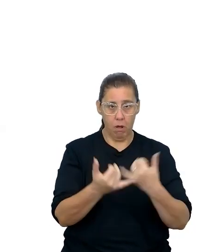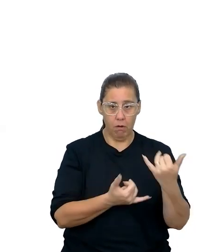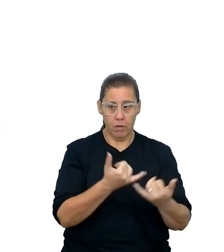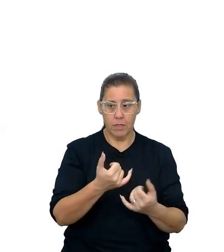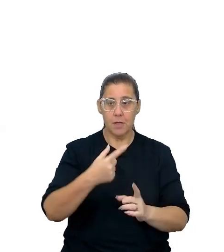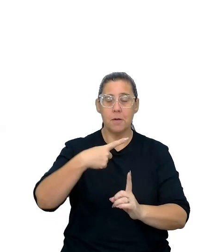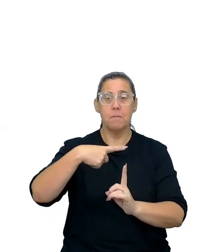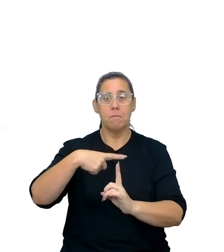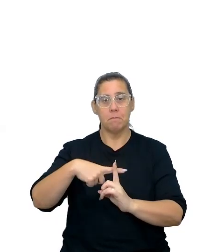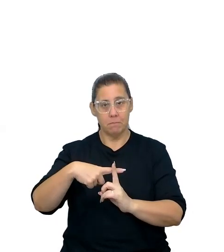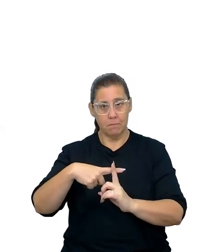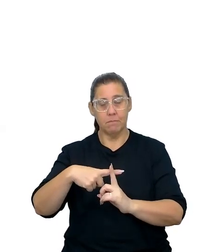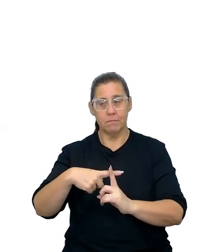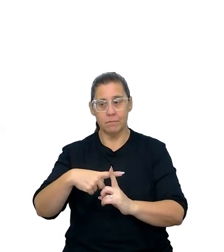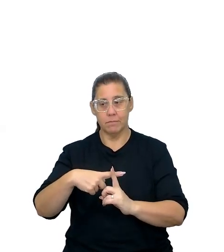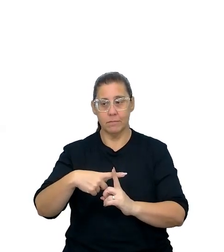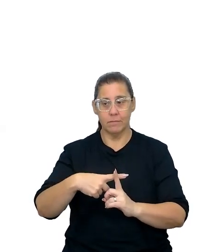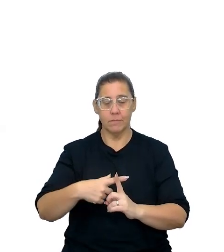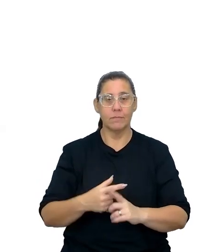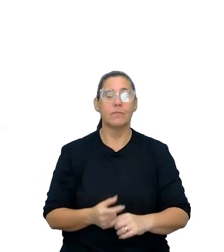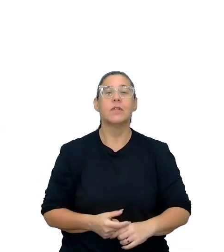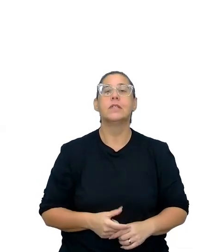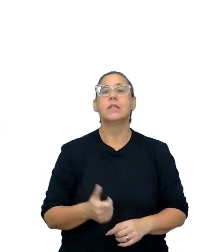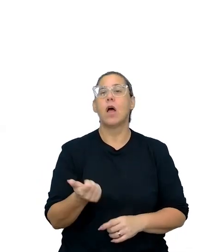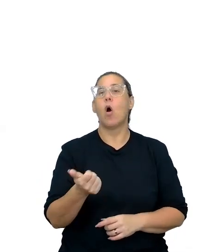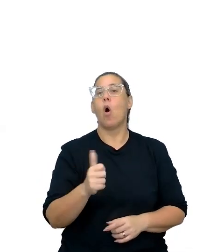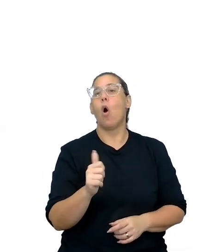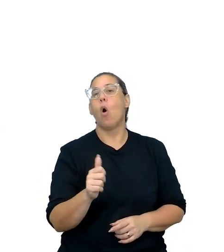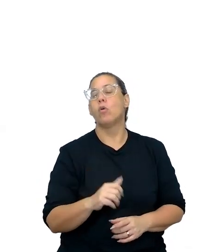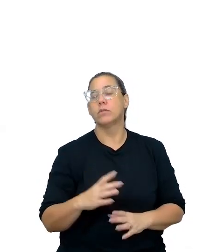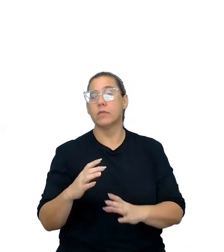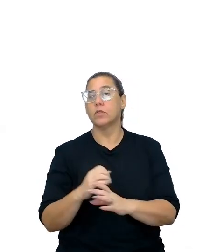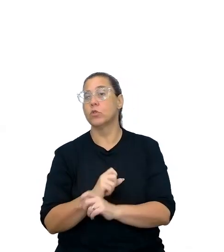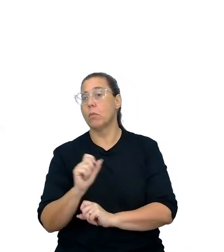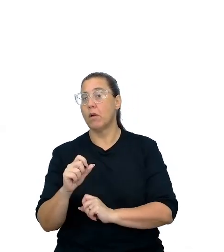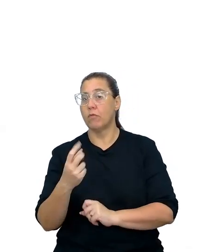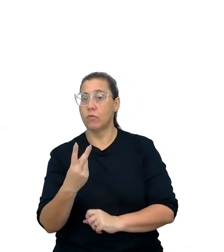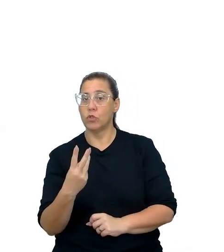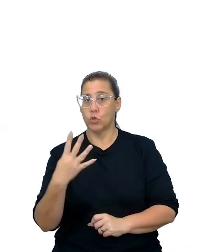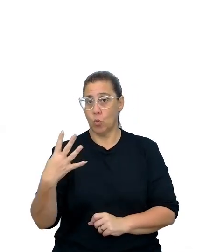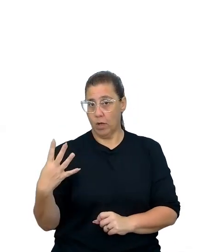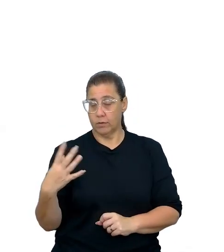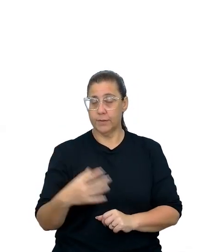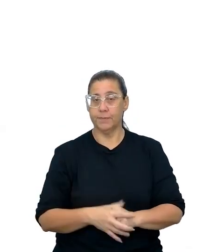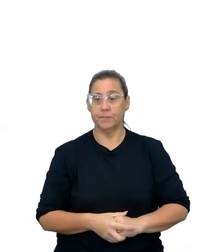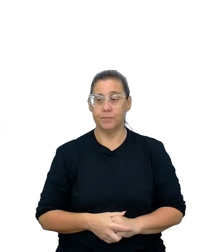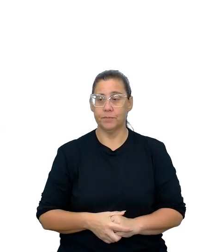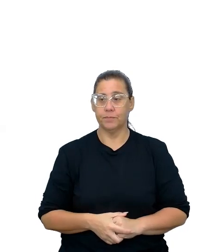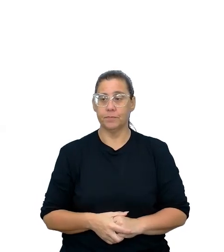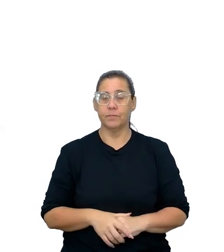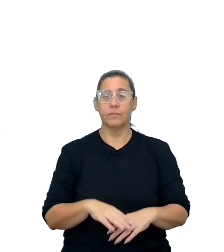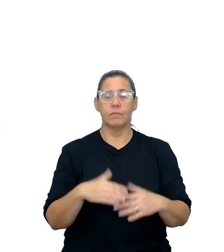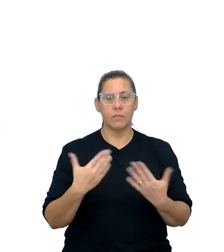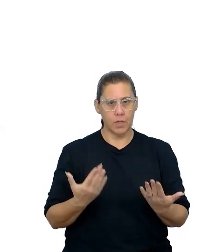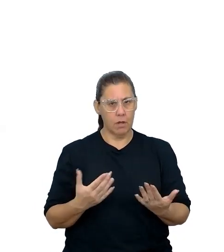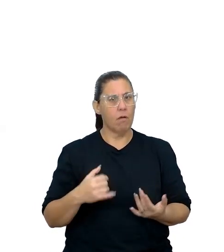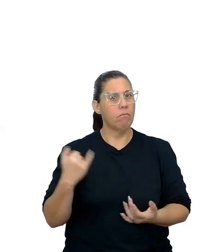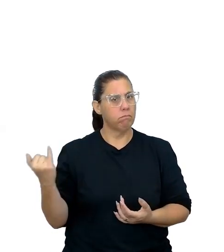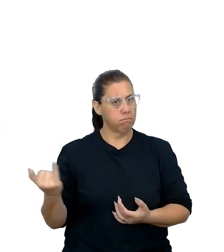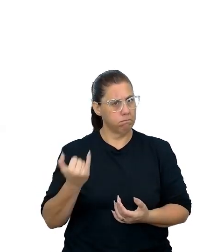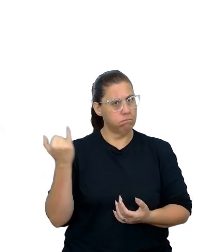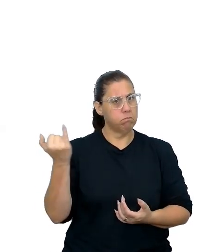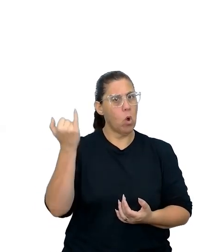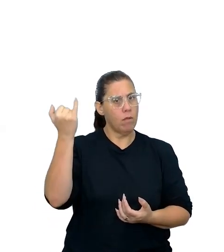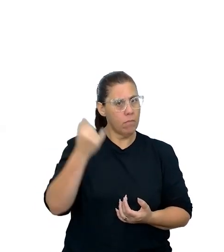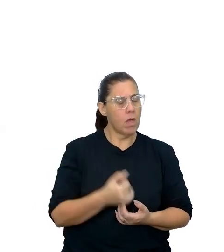e mais, né, lembrando que ele já possuía 11, que vai resultar em 24. Né? Isso aqui é bastante importante, fazer